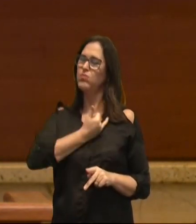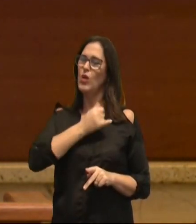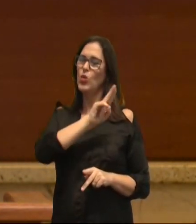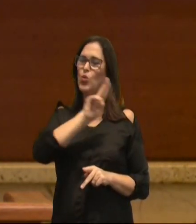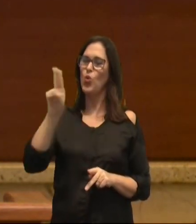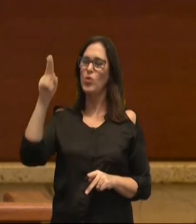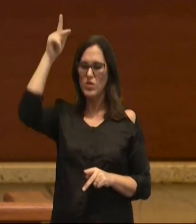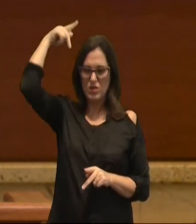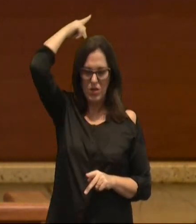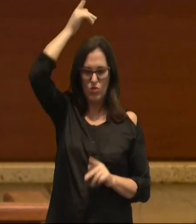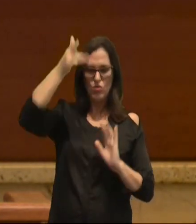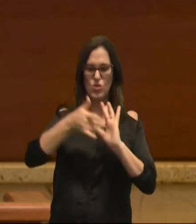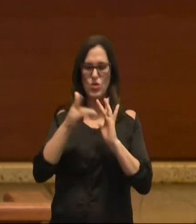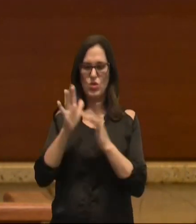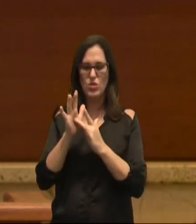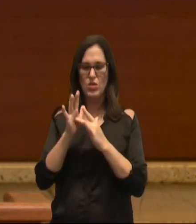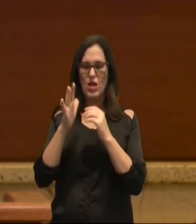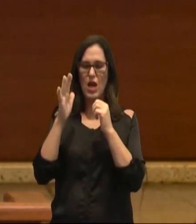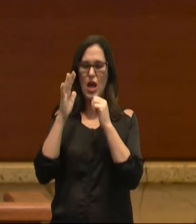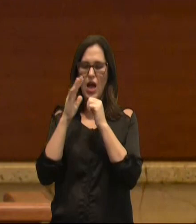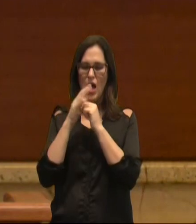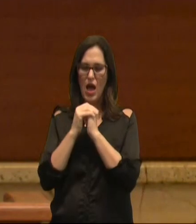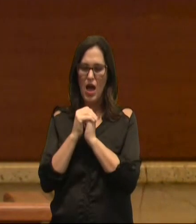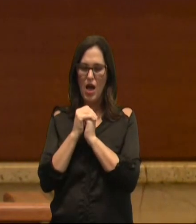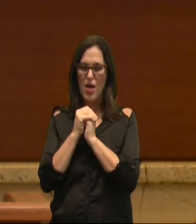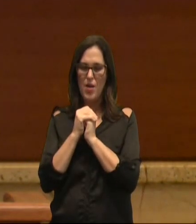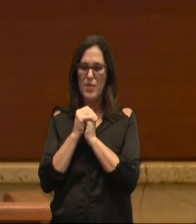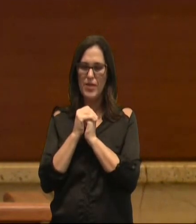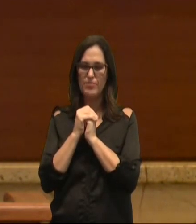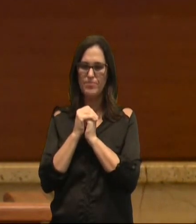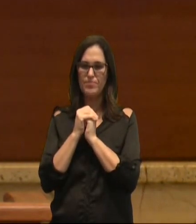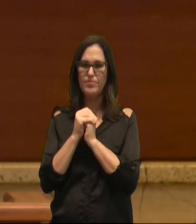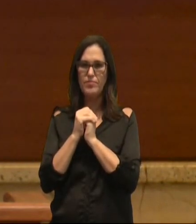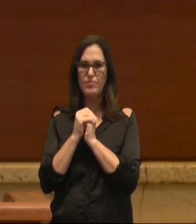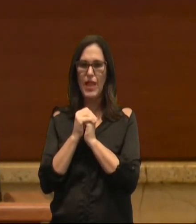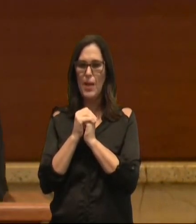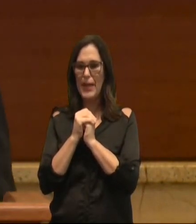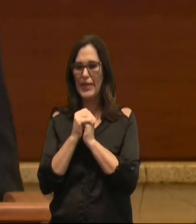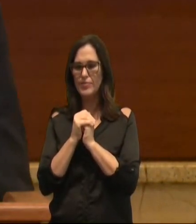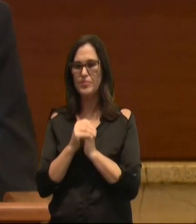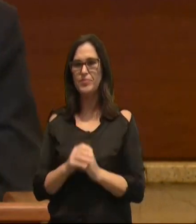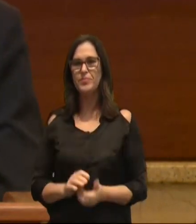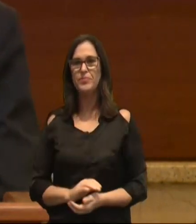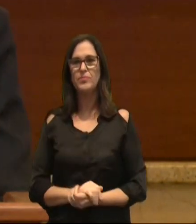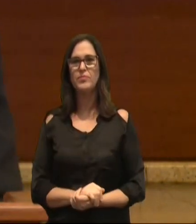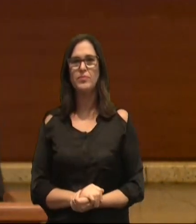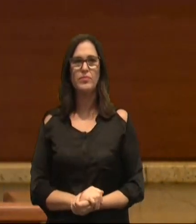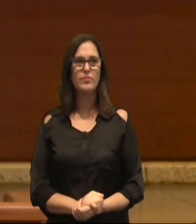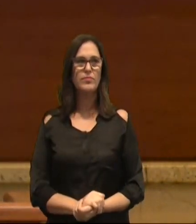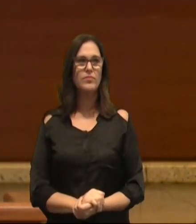nome santo de Jesus, que nós oramos hoje e sempre. Amém e amém.